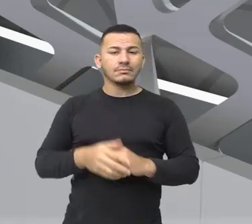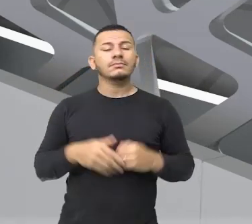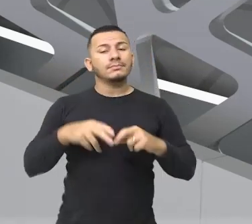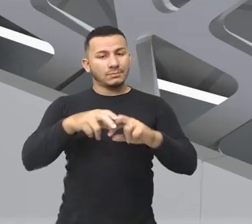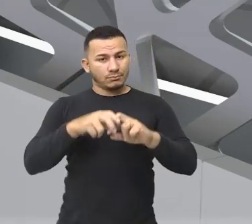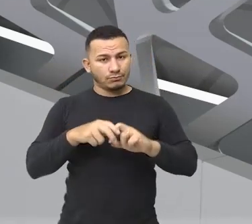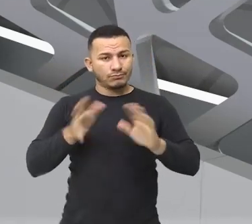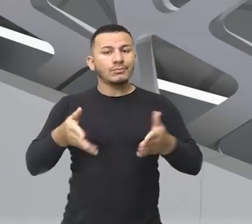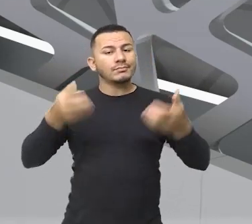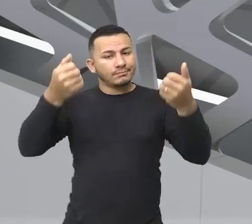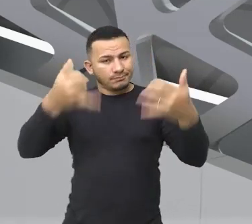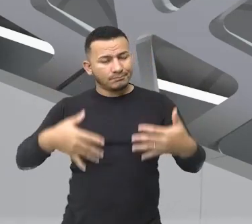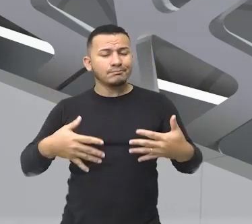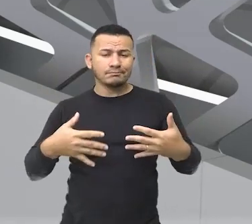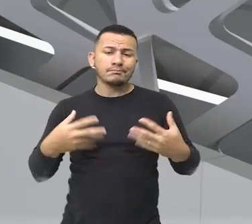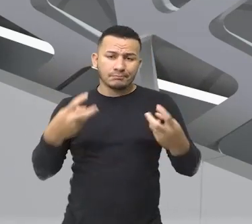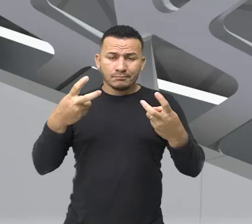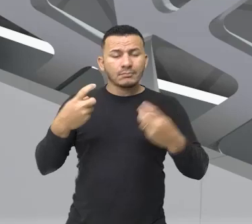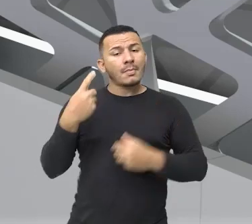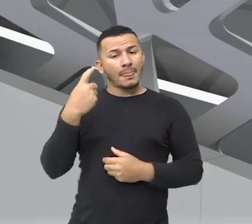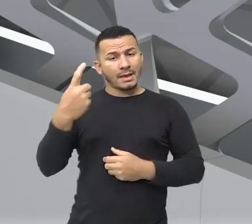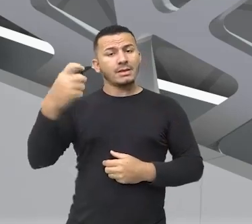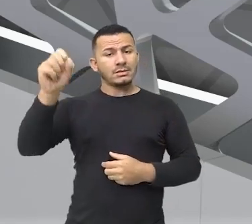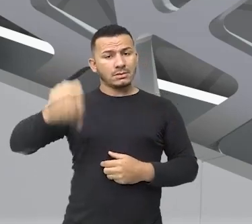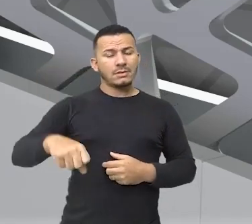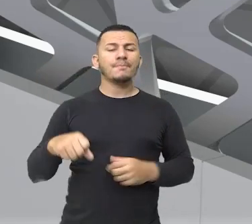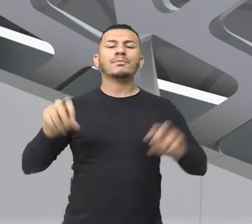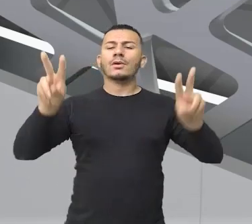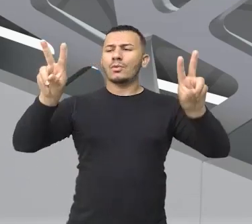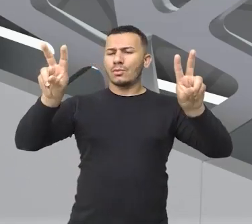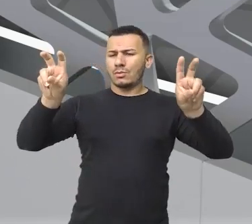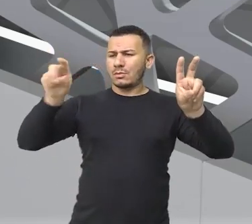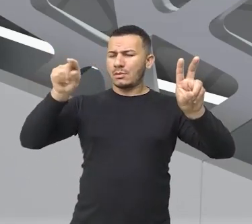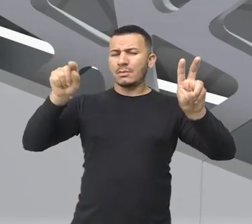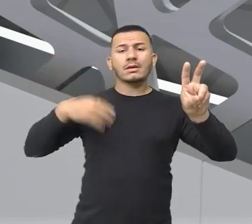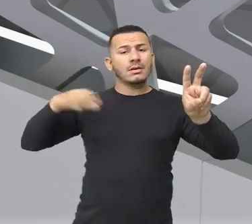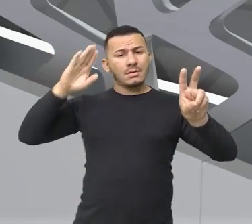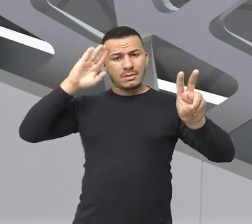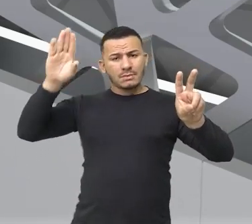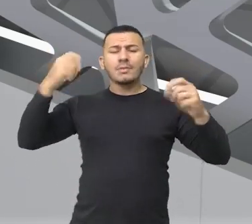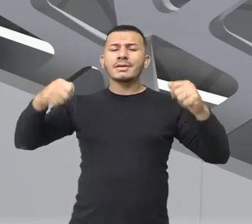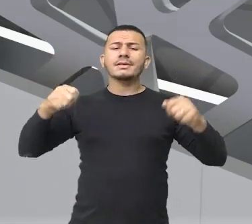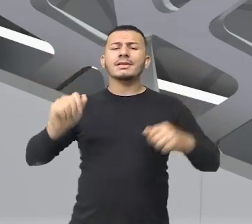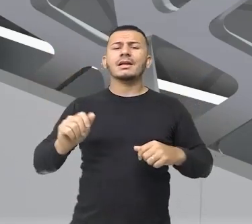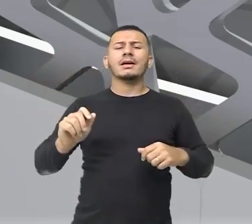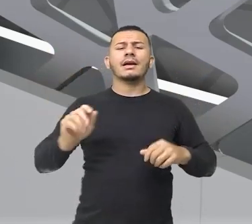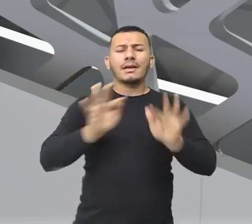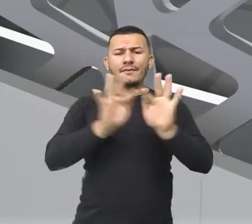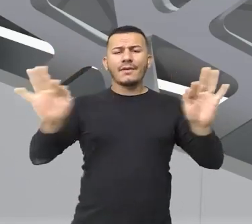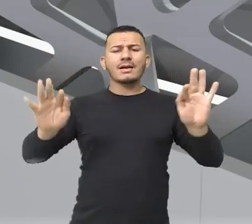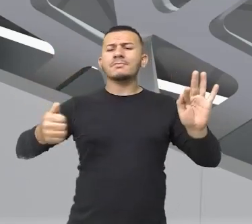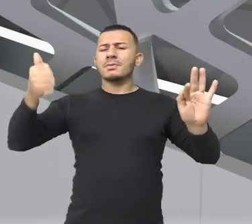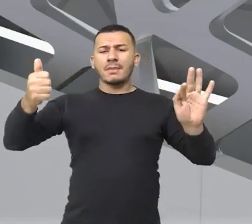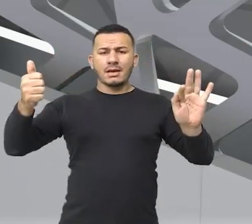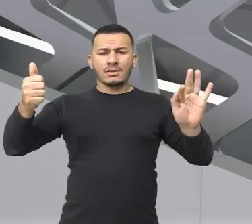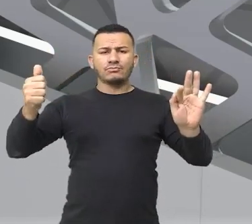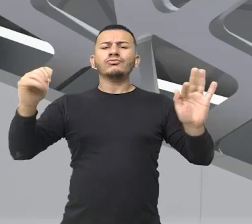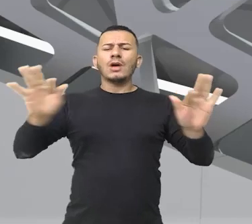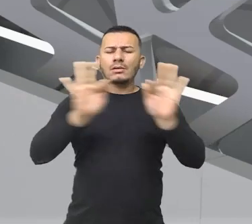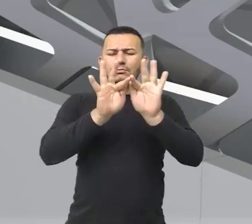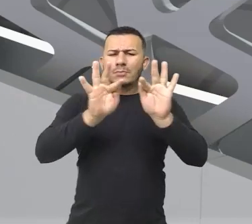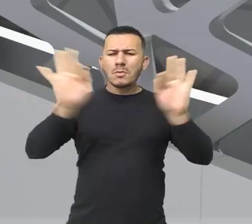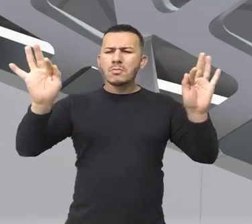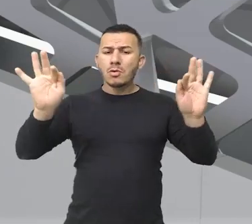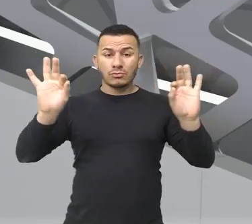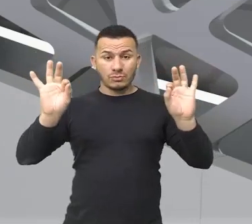é interessante que a ideia principal sobre esse tema seja logo a primeira frase do parágrafo. Depois eu coloco o ponto seguido